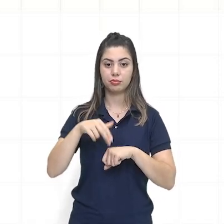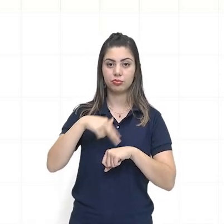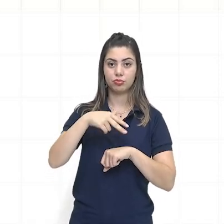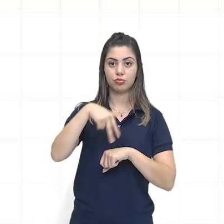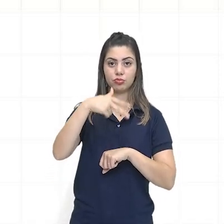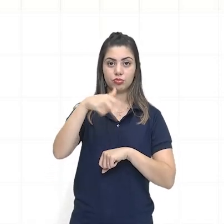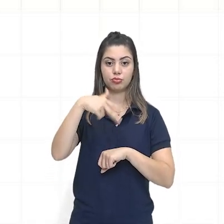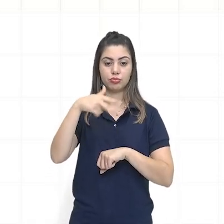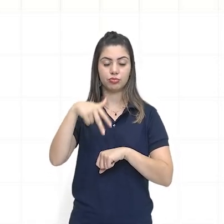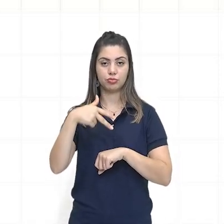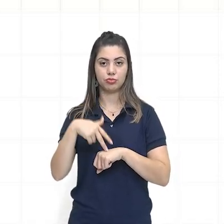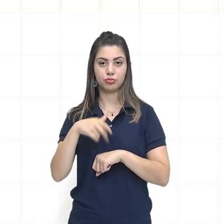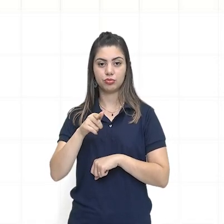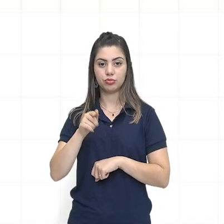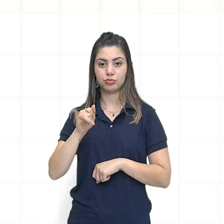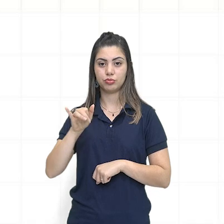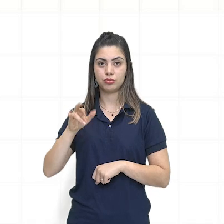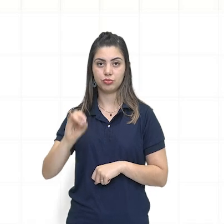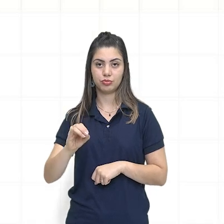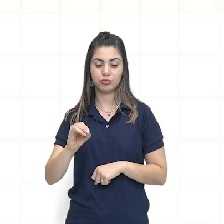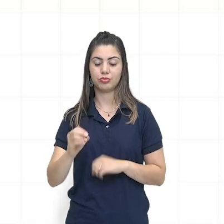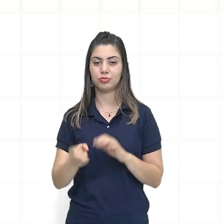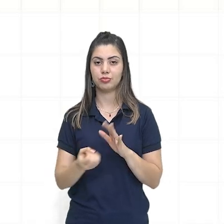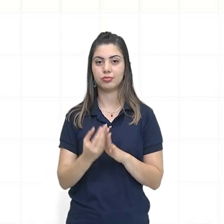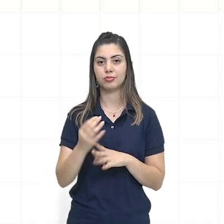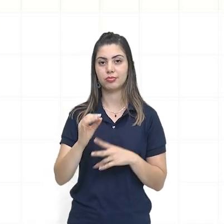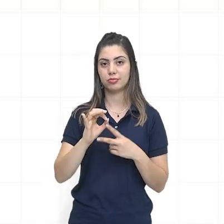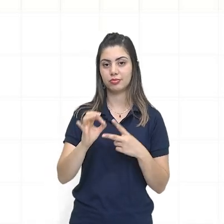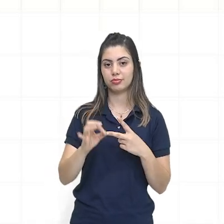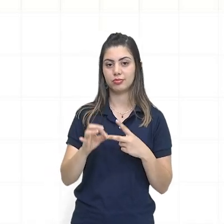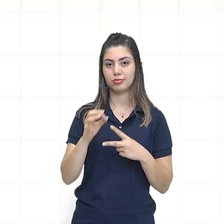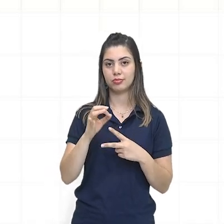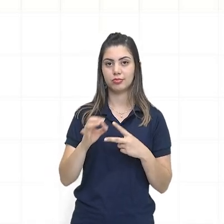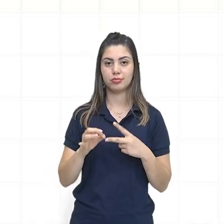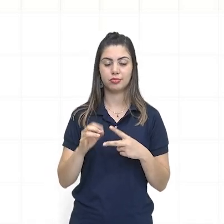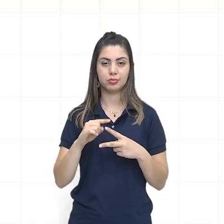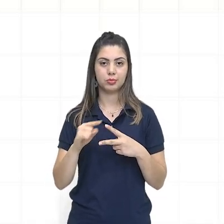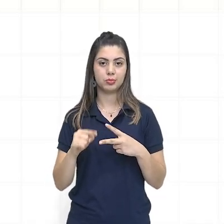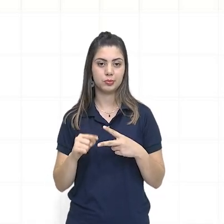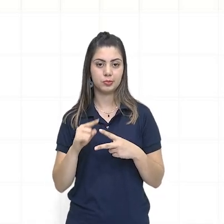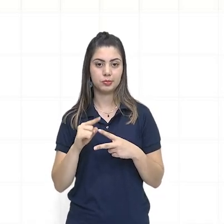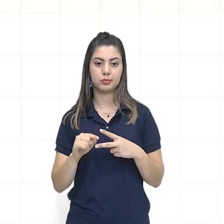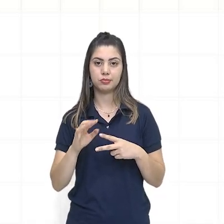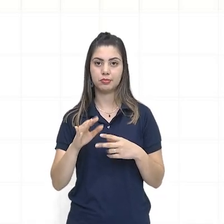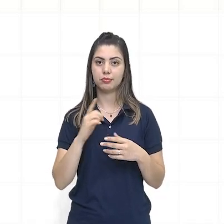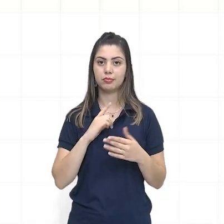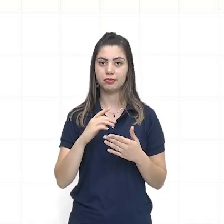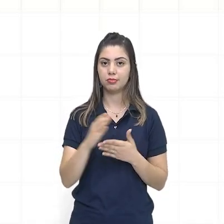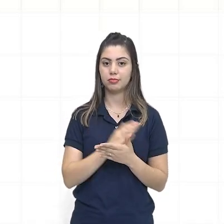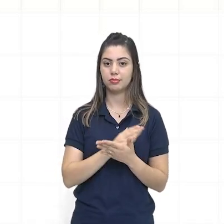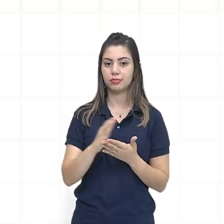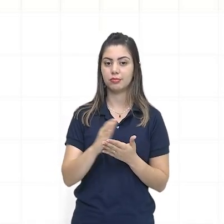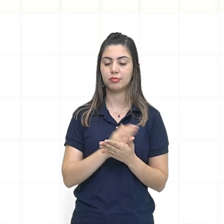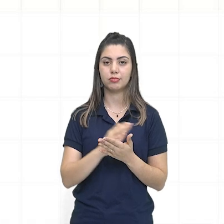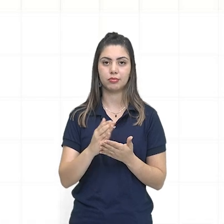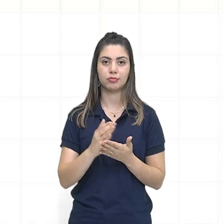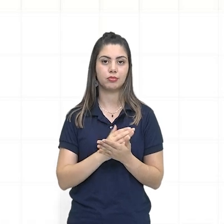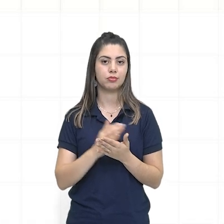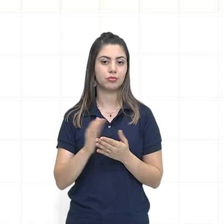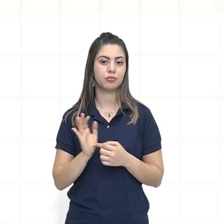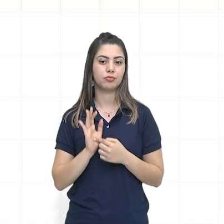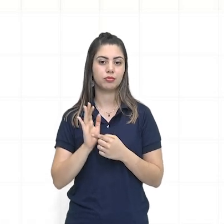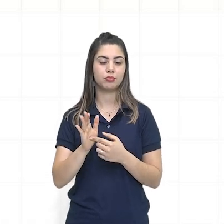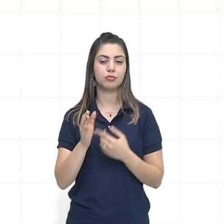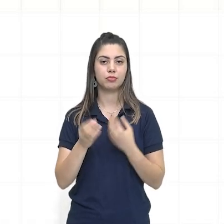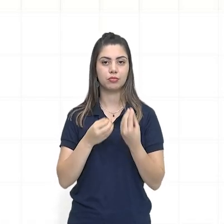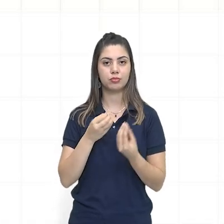trave, ela descreve a medida de um ângulo. A gente vai ter aqui alguns esquemas que vai mostrar as posições